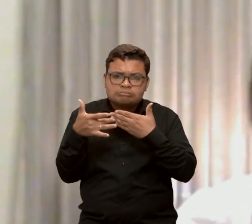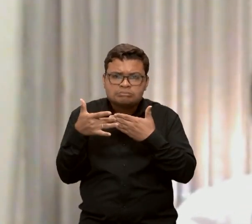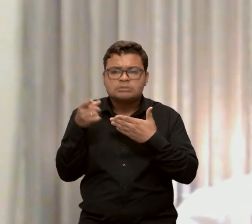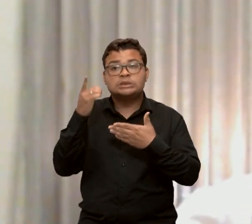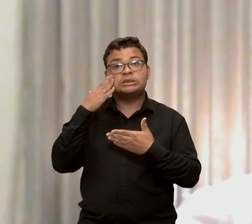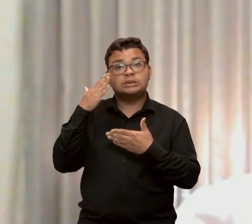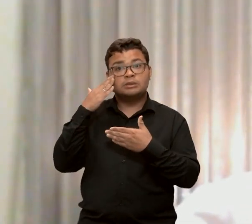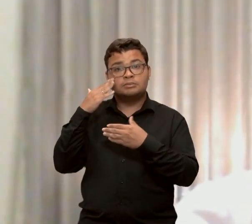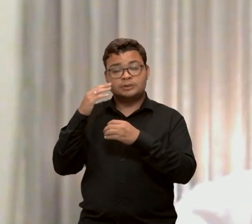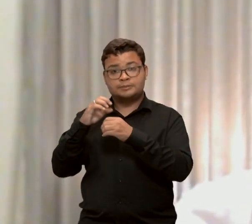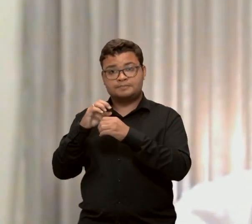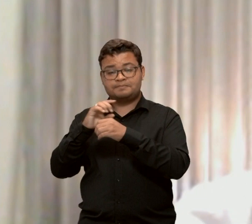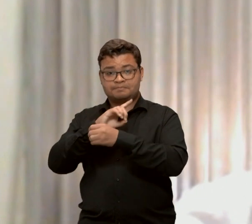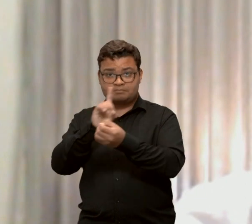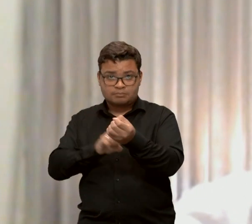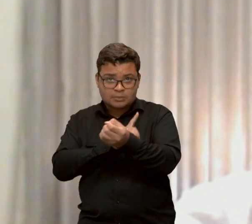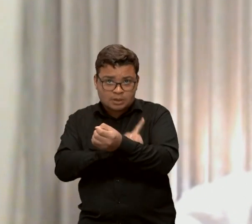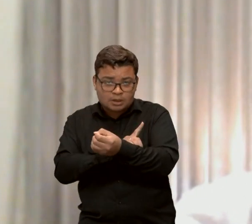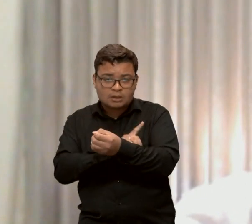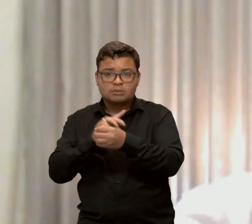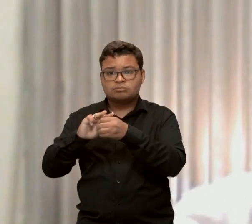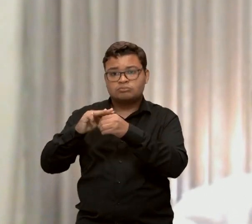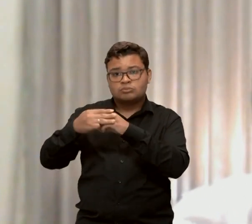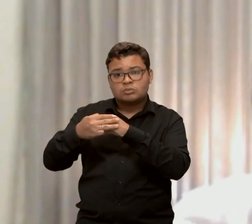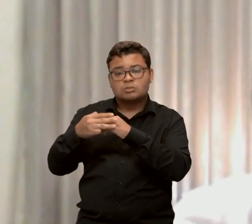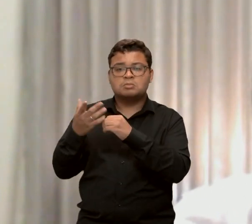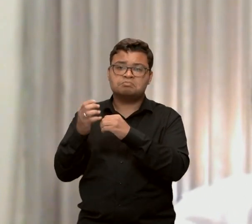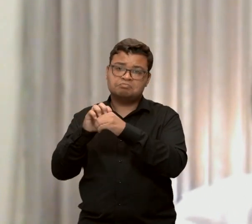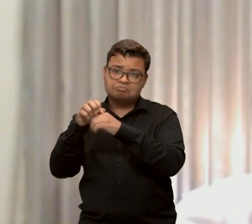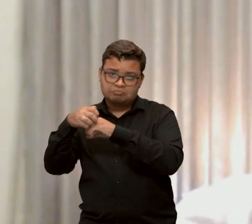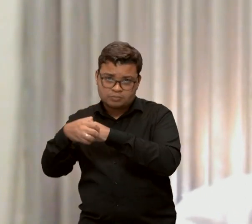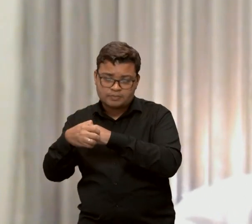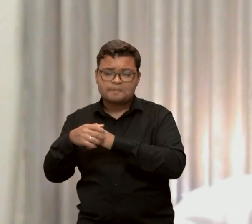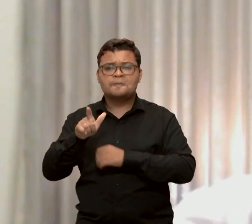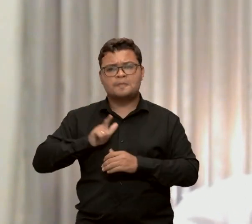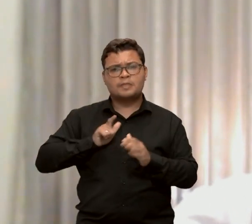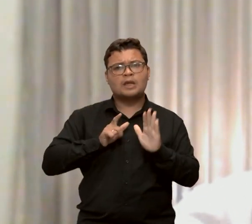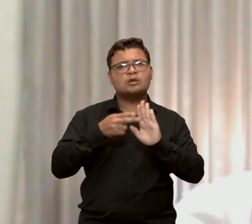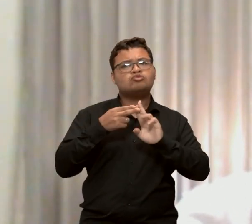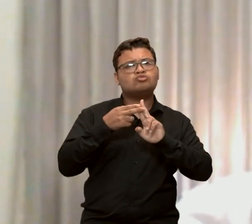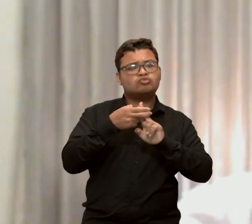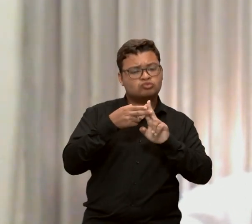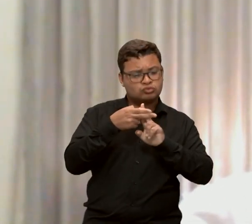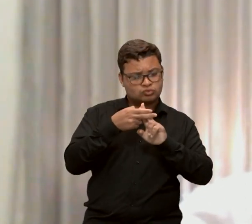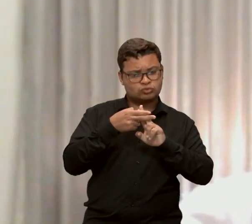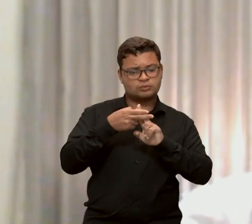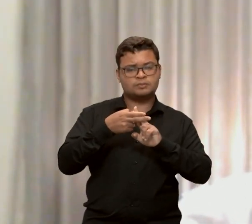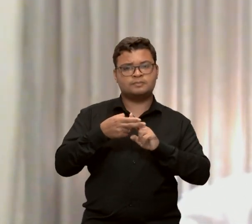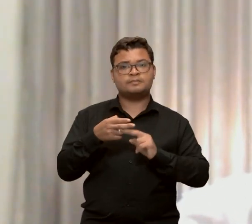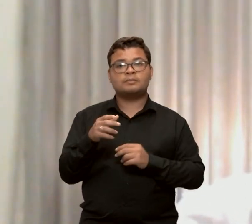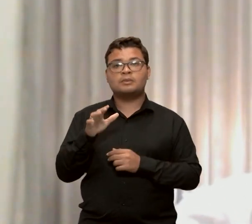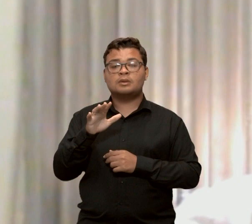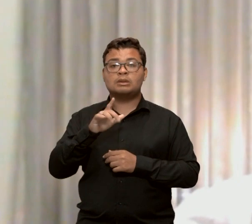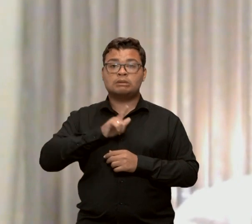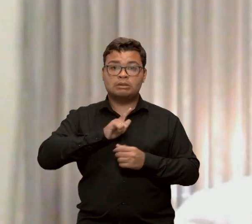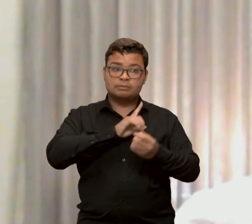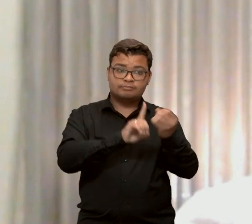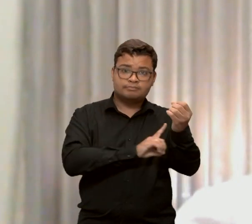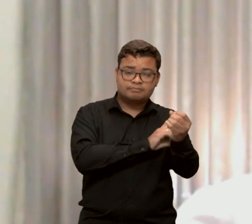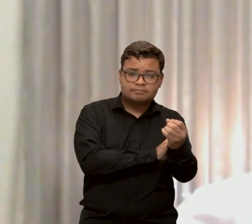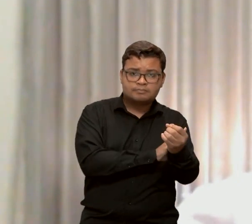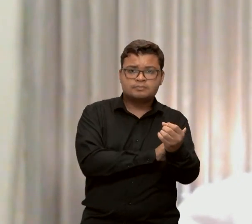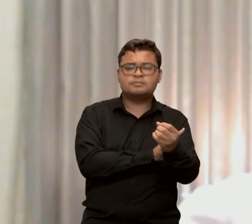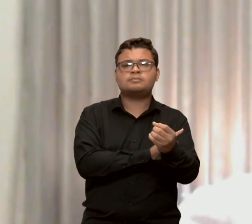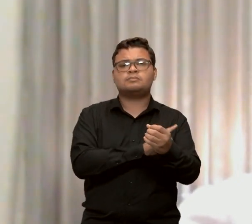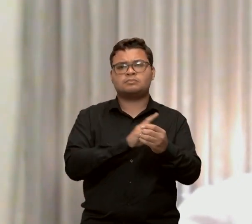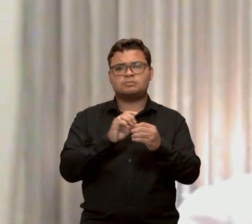somando a epidemiologia de dengue, mas a gente também teve zika e chikungunya em menor proporção. Então, depois de 7 dias, voltando à testagem, a gente